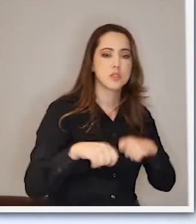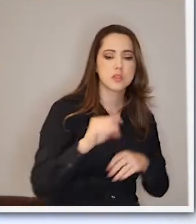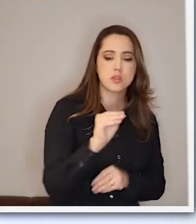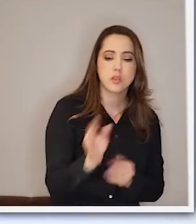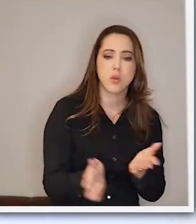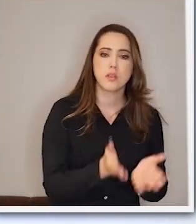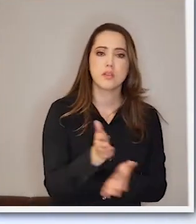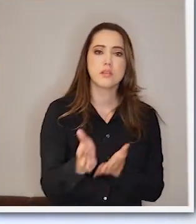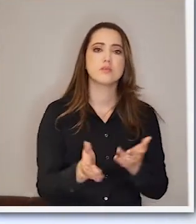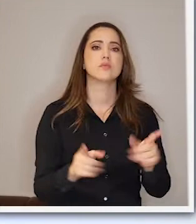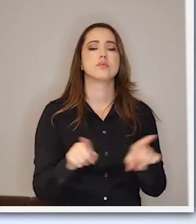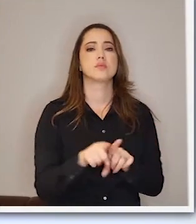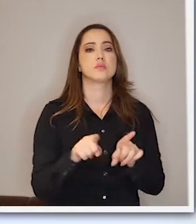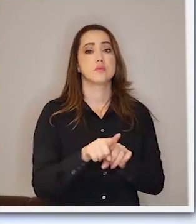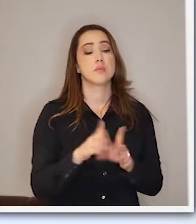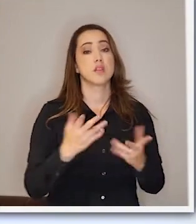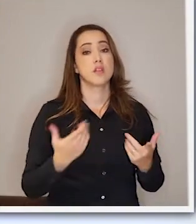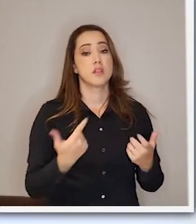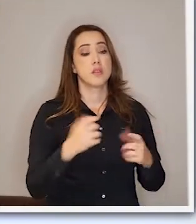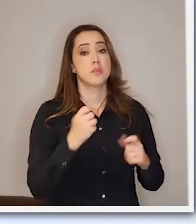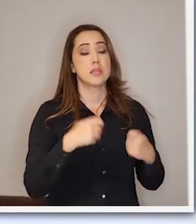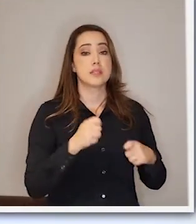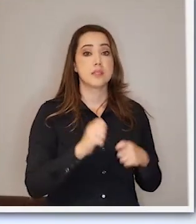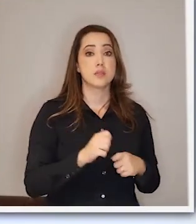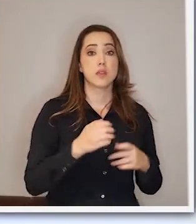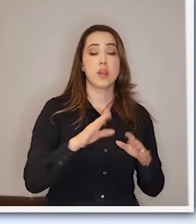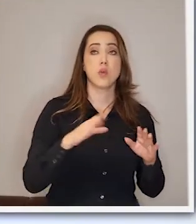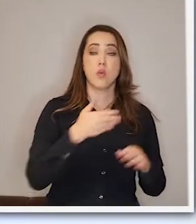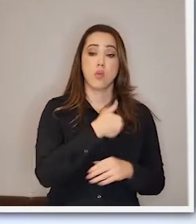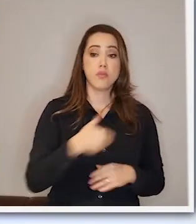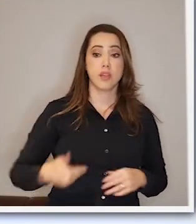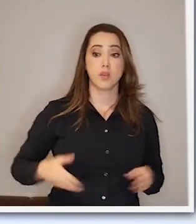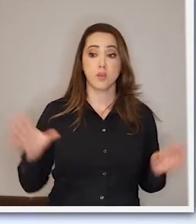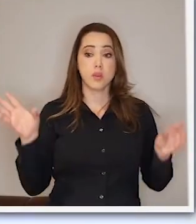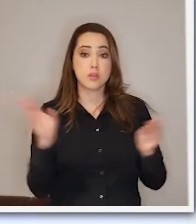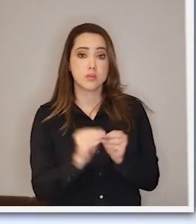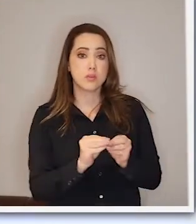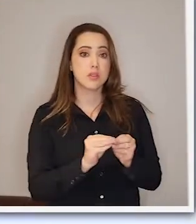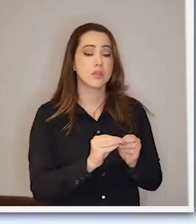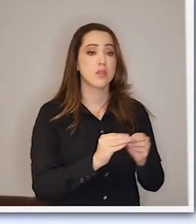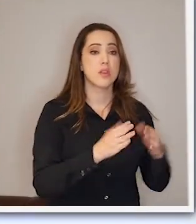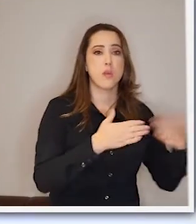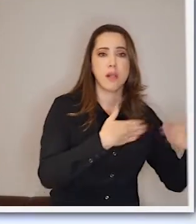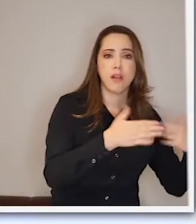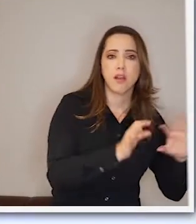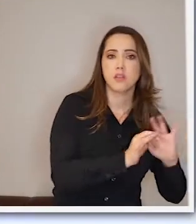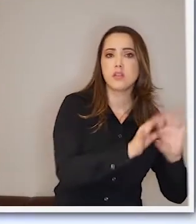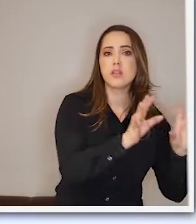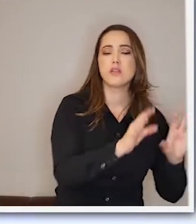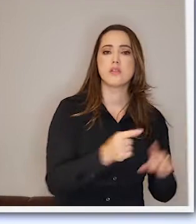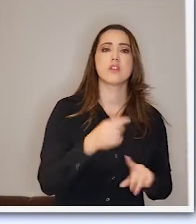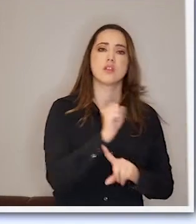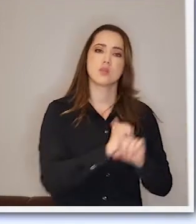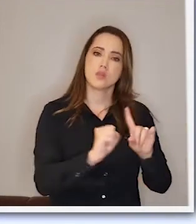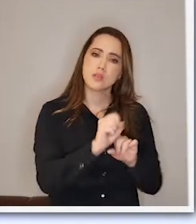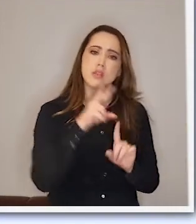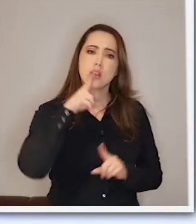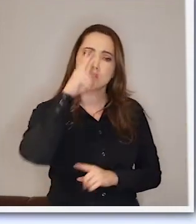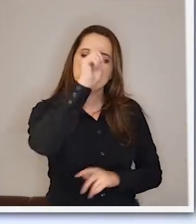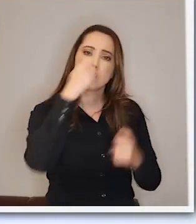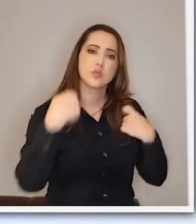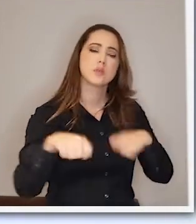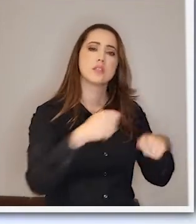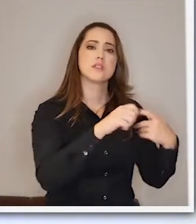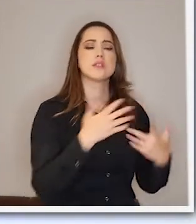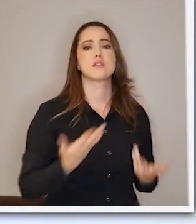forte. Eu não posso abrir mão de um Estado enxuto e um mercado livre. Eu não posso abrir mão de uma sociedade forte, um povo forte,